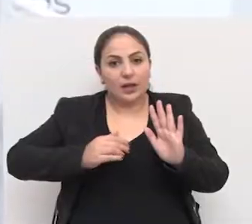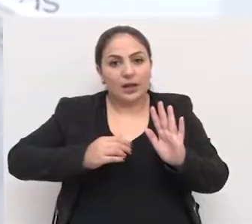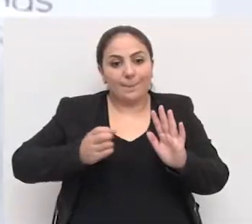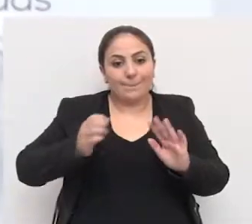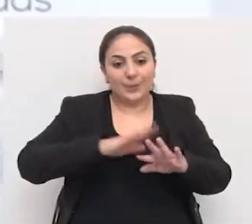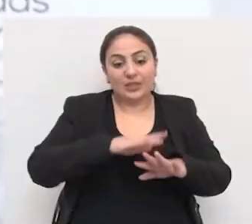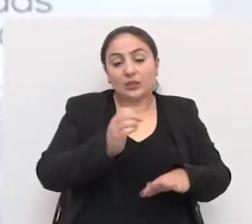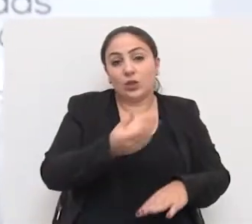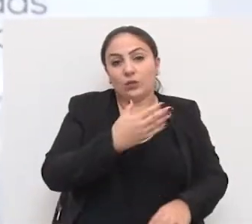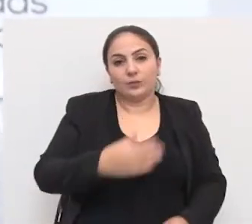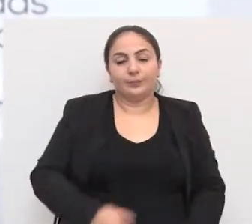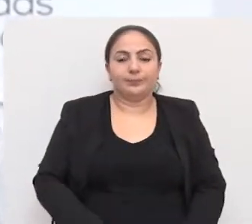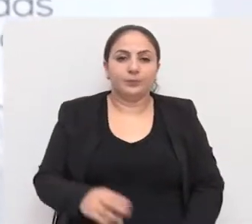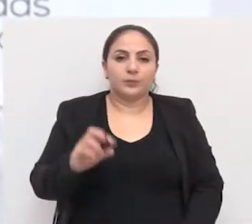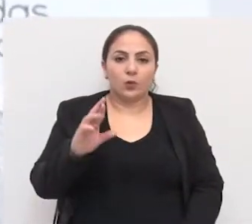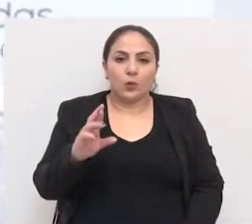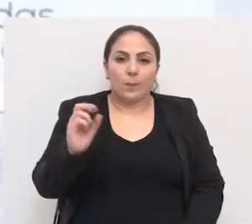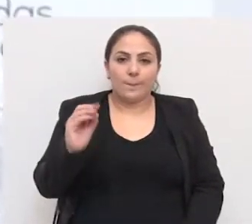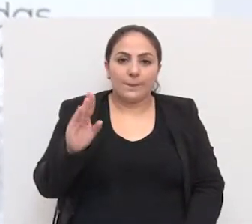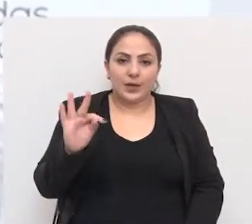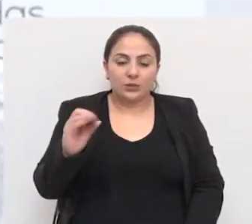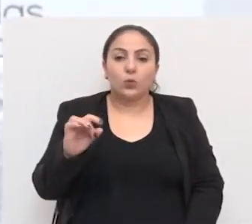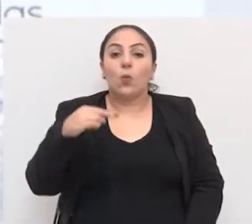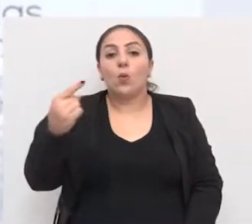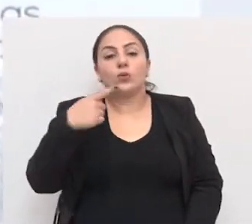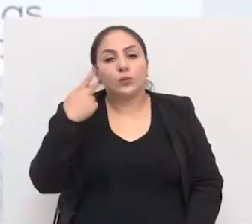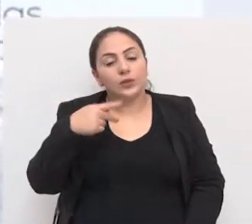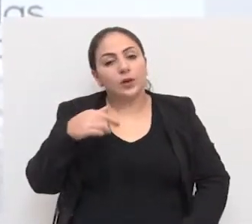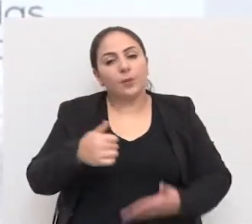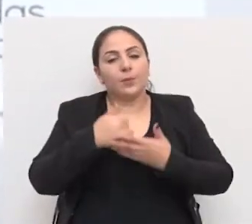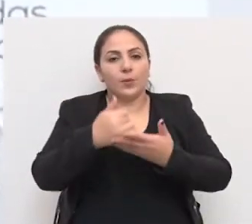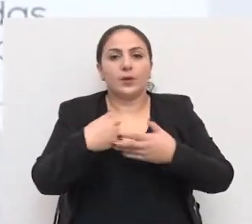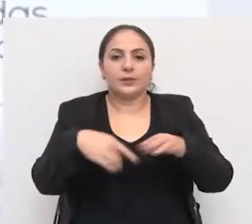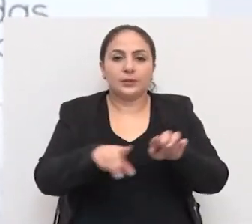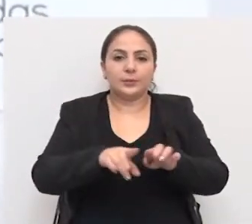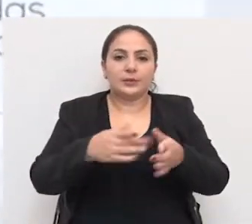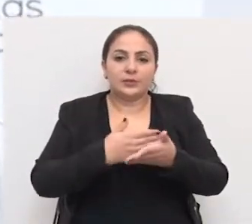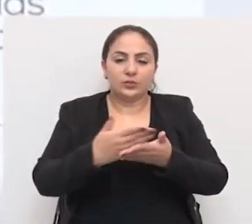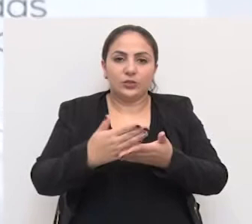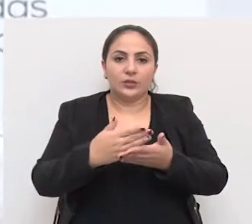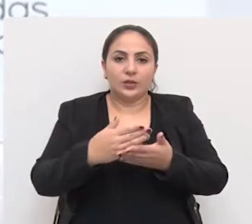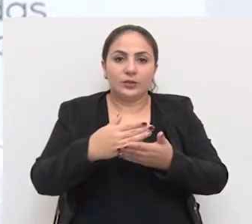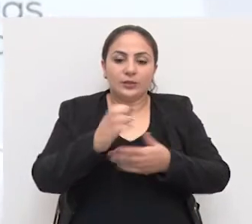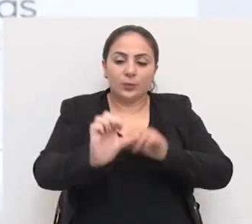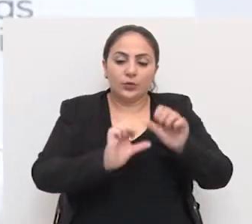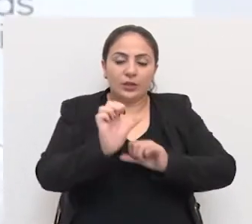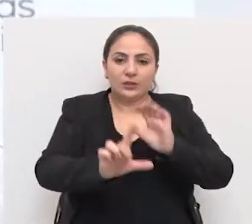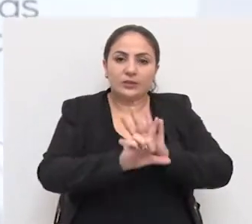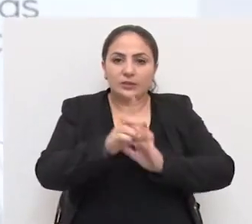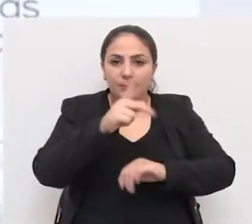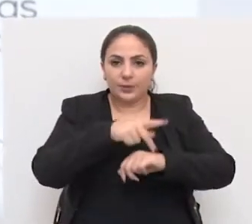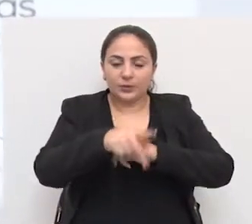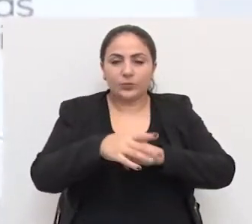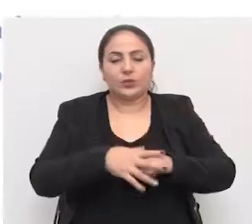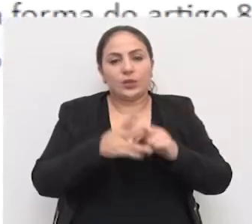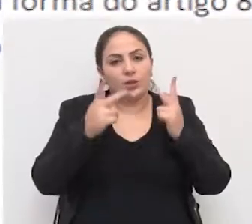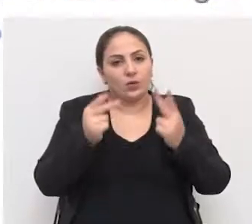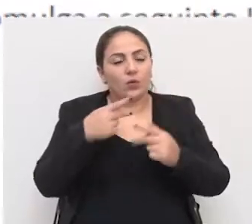municipal. Roberto Gabriel Tozon é outro vereador que apoia a iniciativa de atualizar as leis de Passo